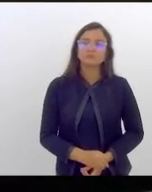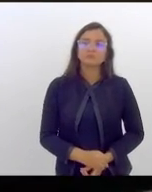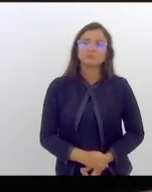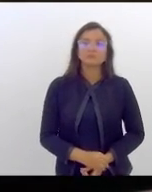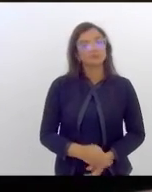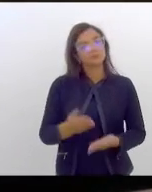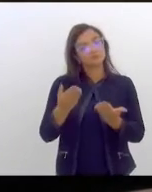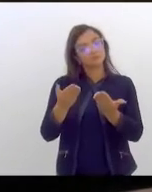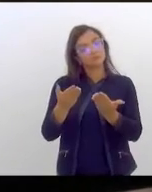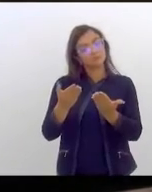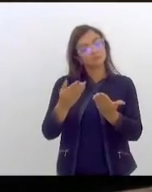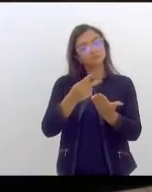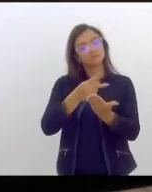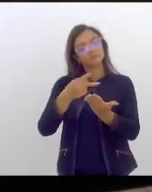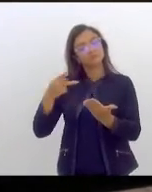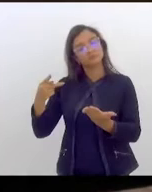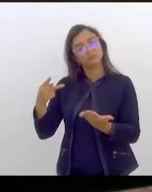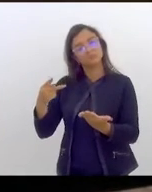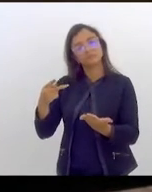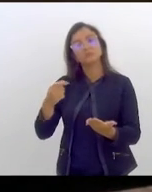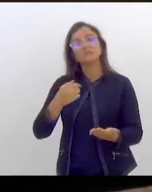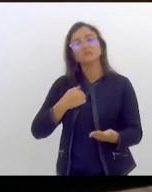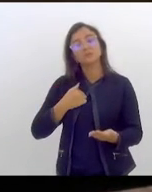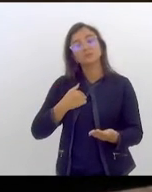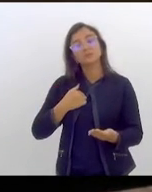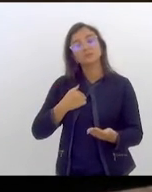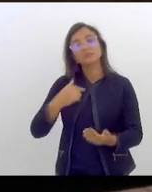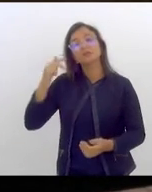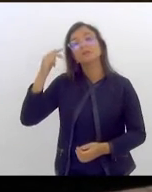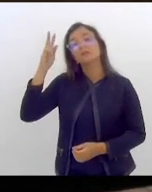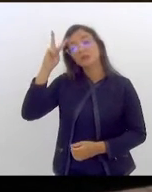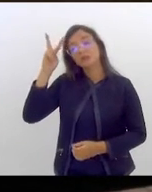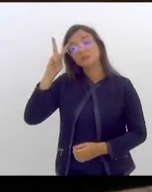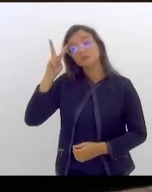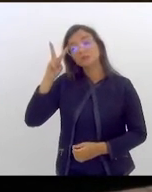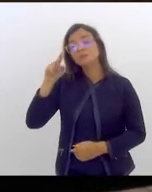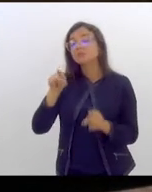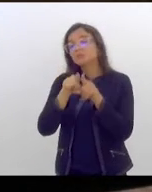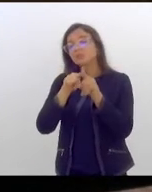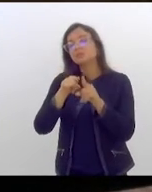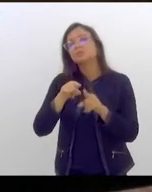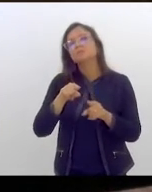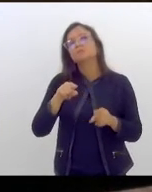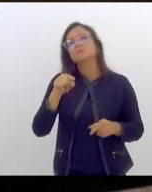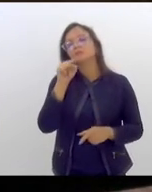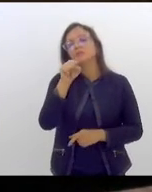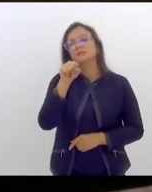senhora Presidente queria lembrar a vossa excelência mais uma vez que